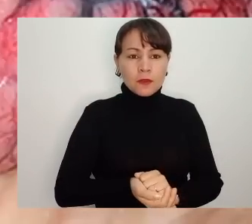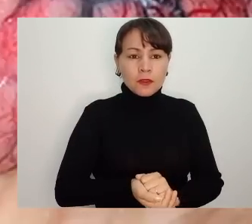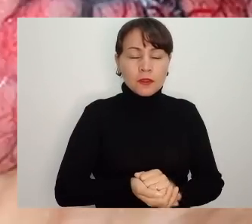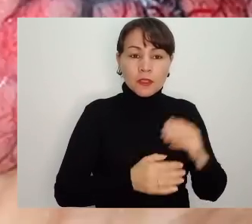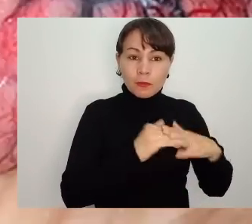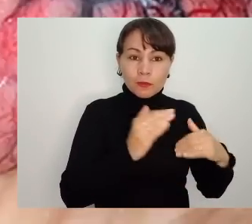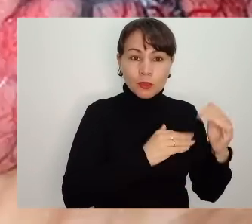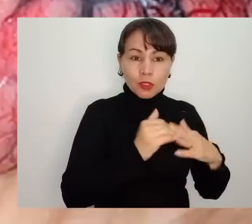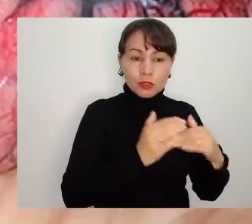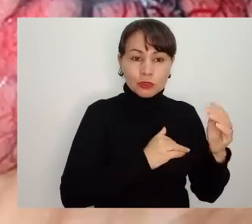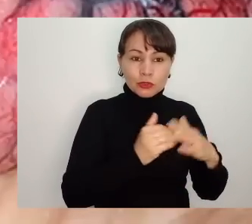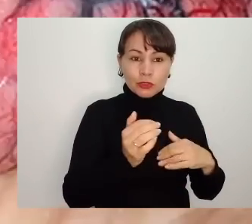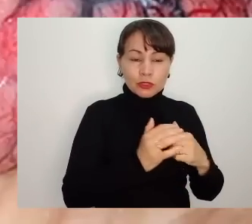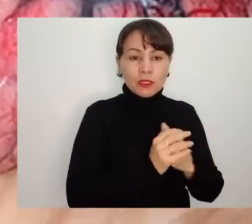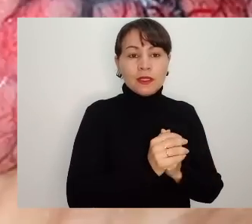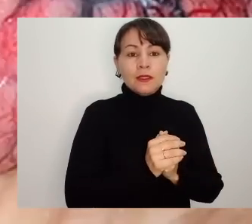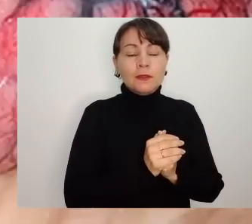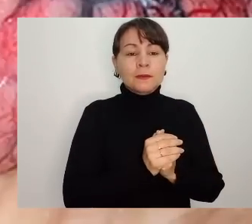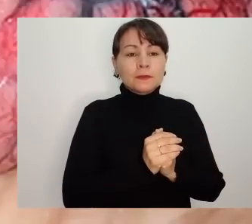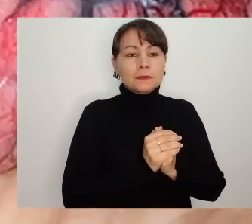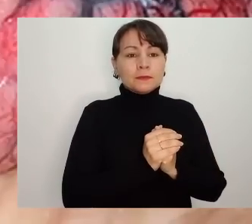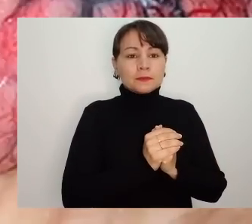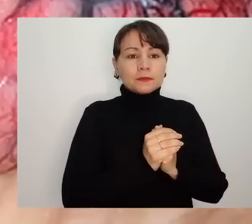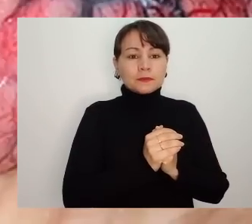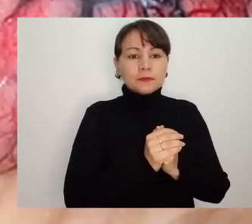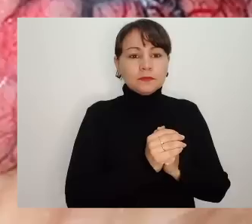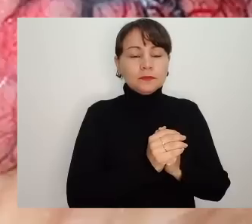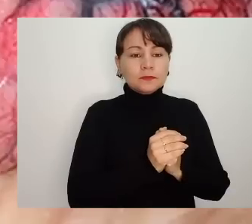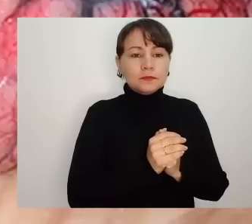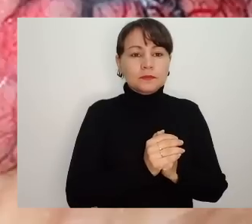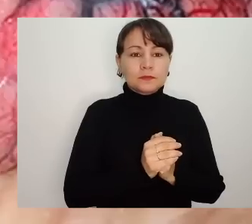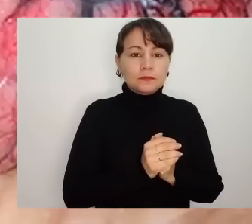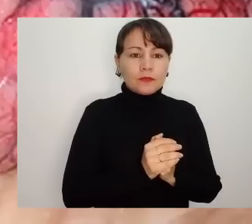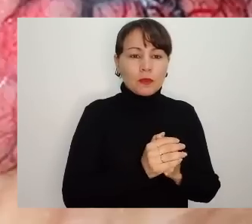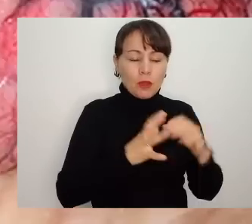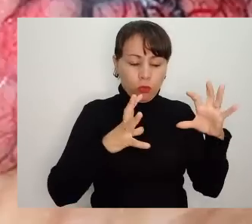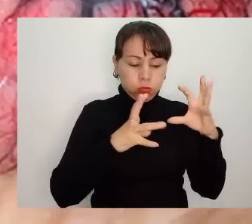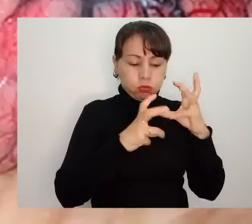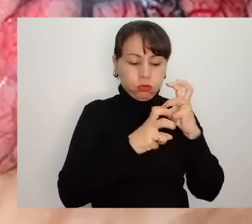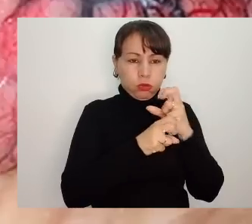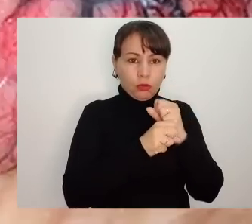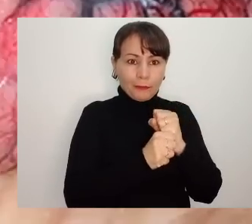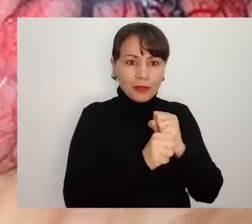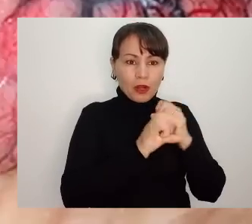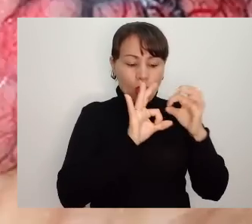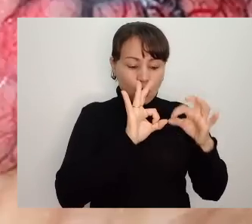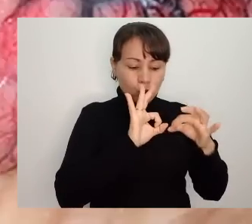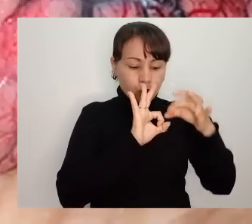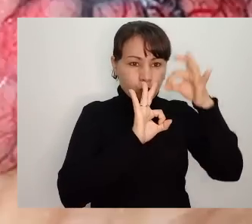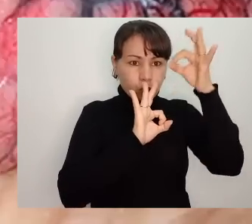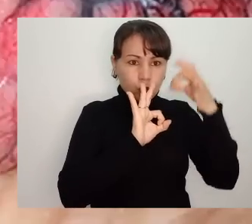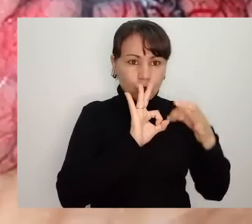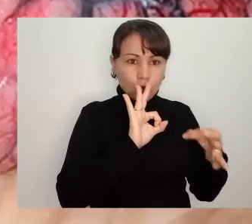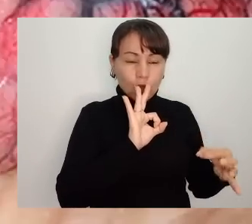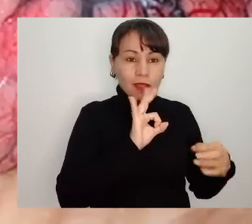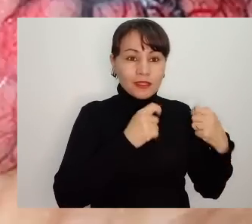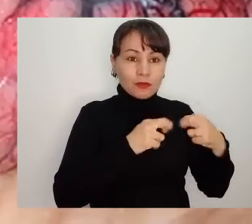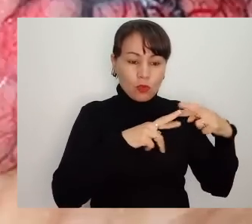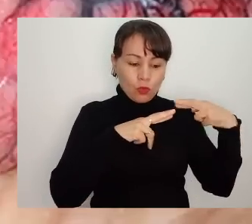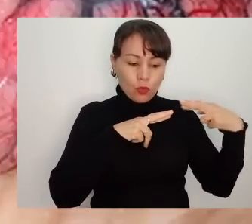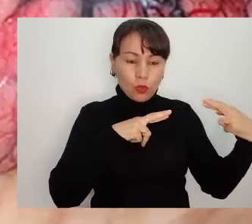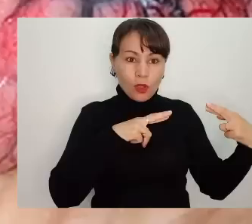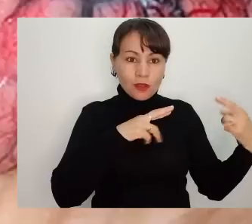essa informação que é produzida por esses 100 mil neurônios, por esse aglomerado desses neurônios, vão